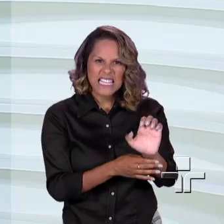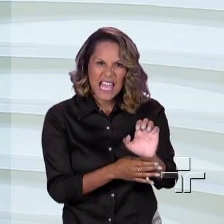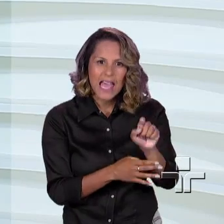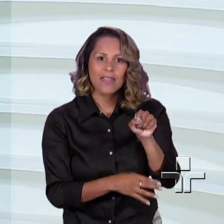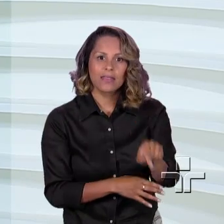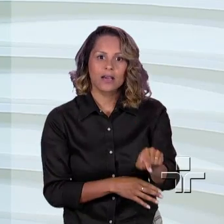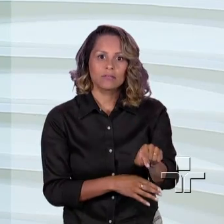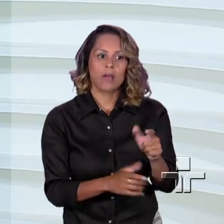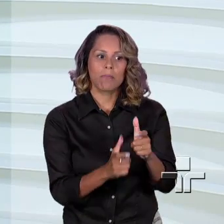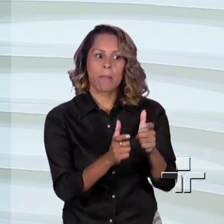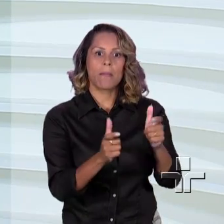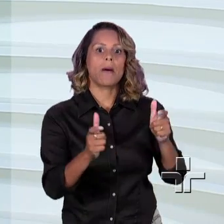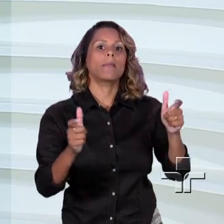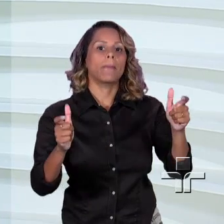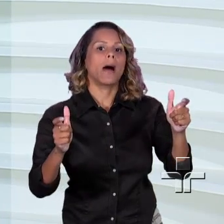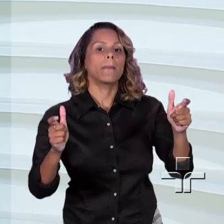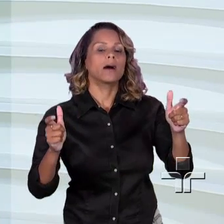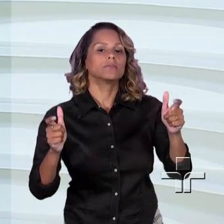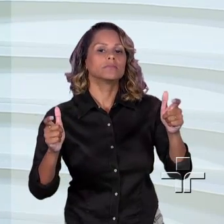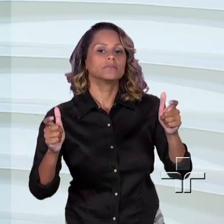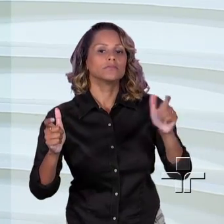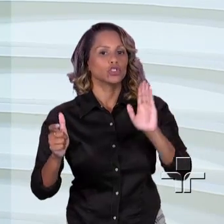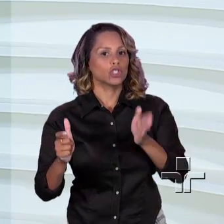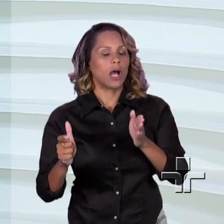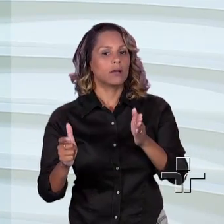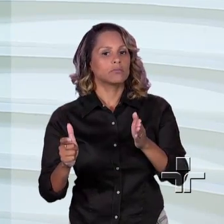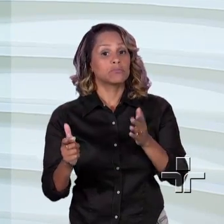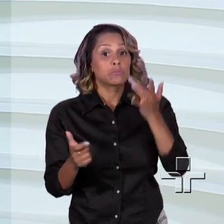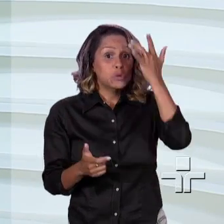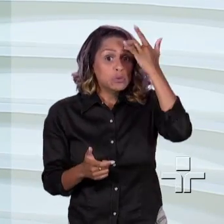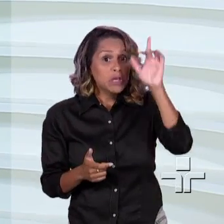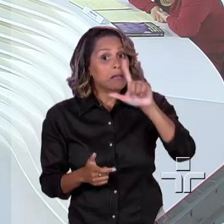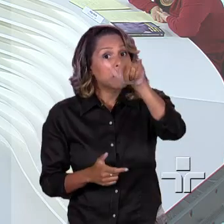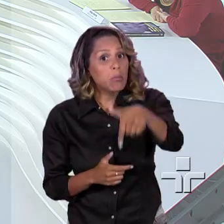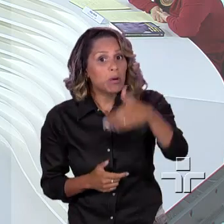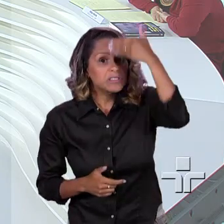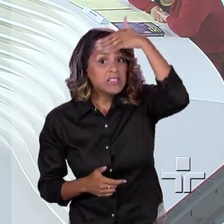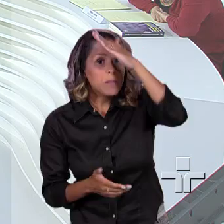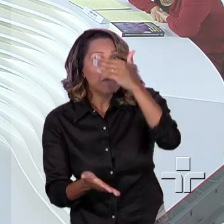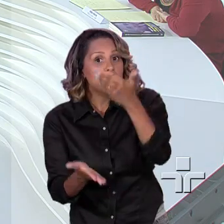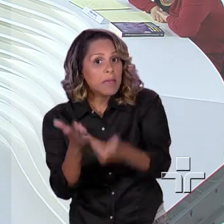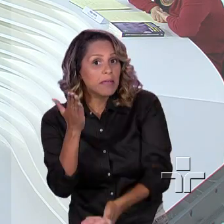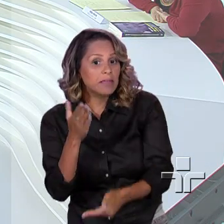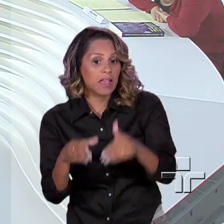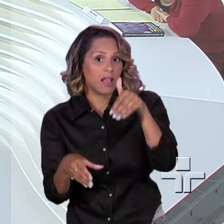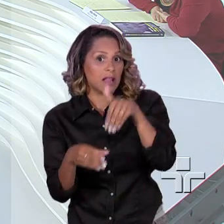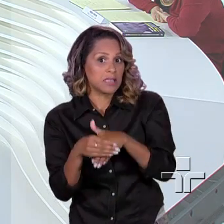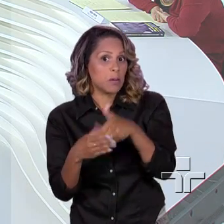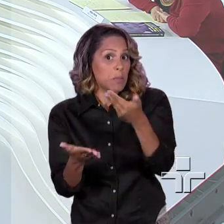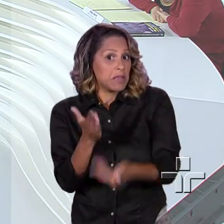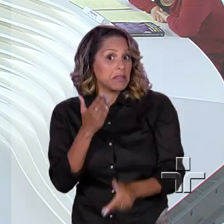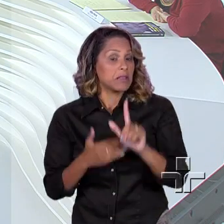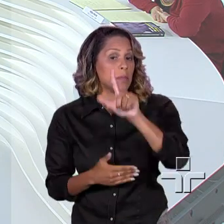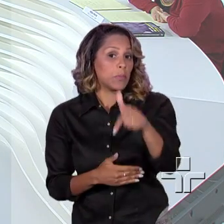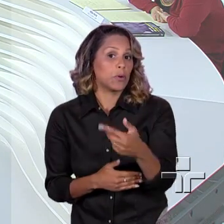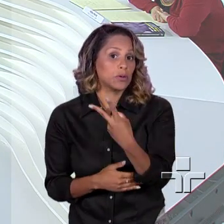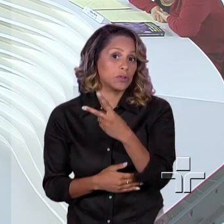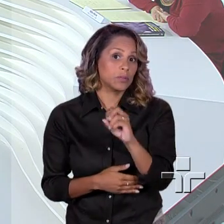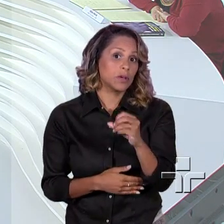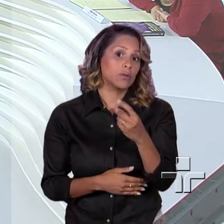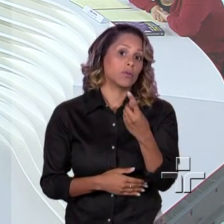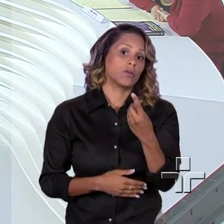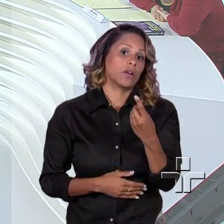está crescendo. Não sei se Trump vai ser derrotado nas eleições de novembro de 2018, mas há